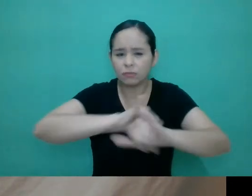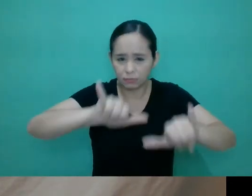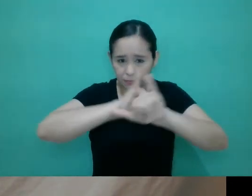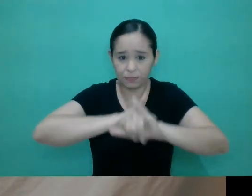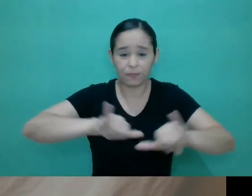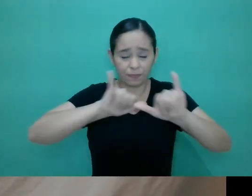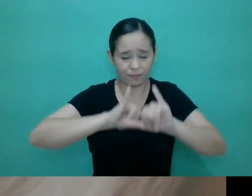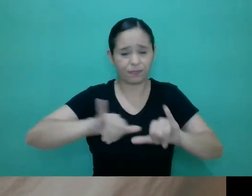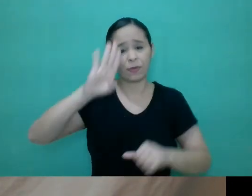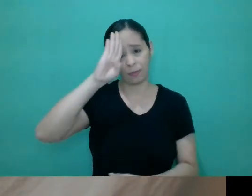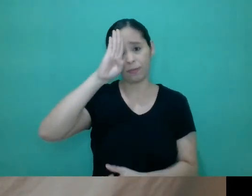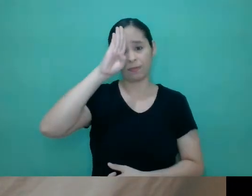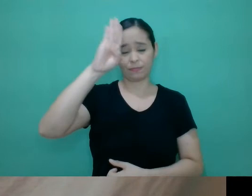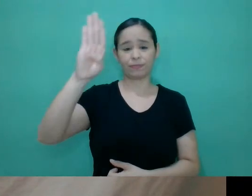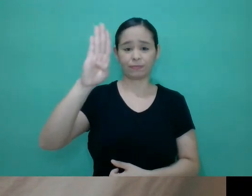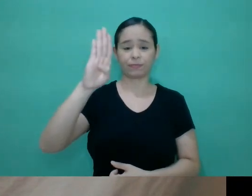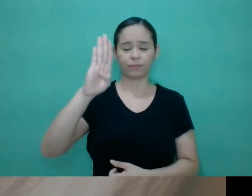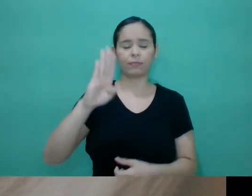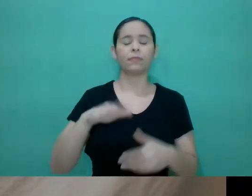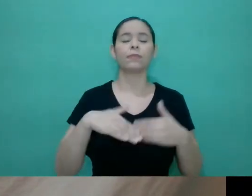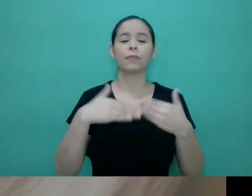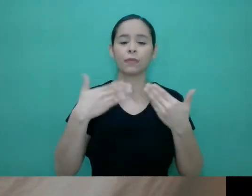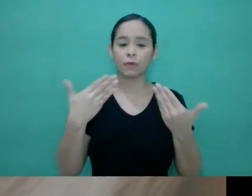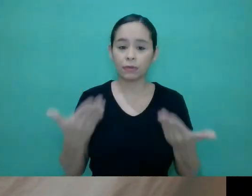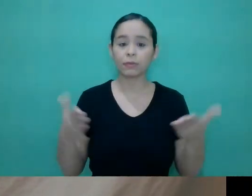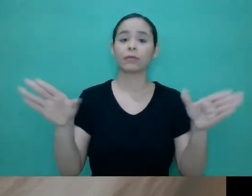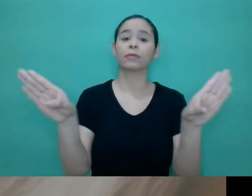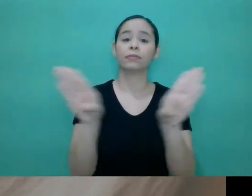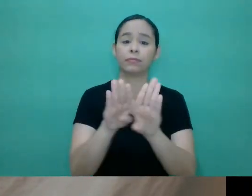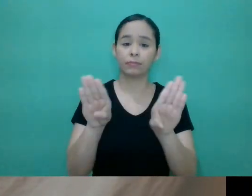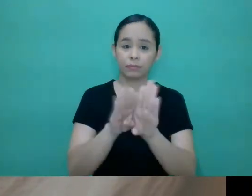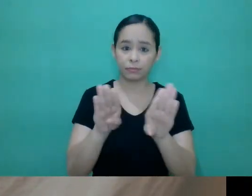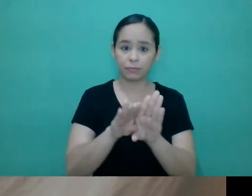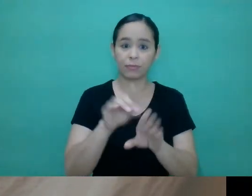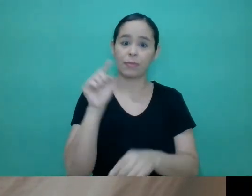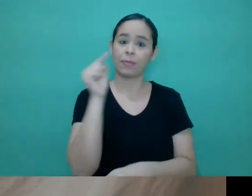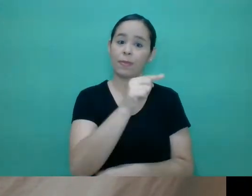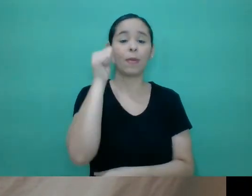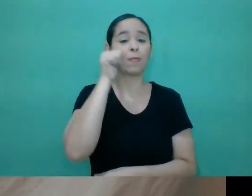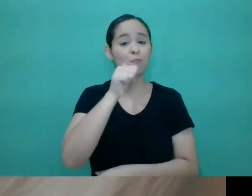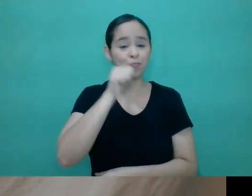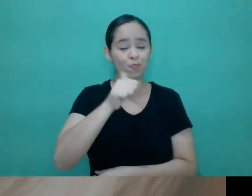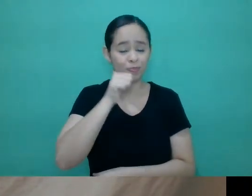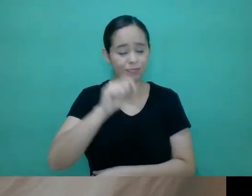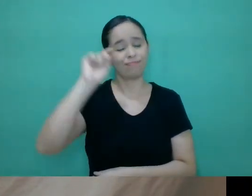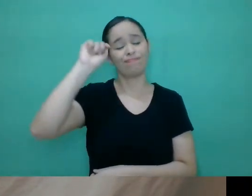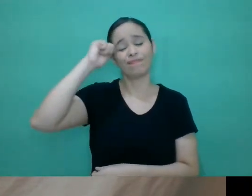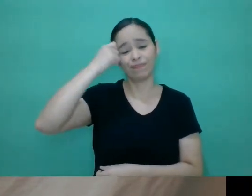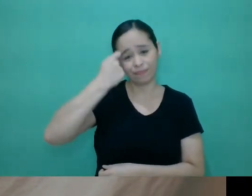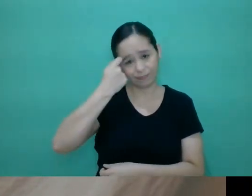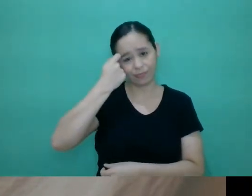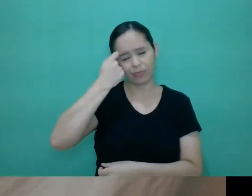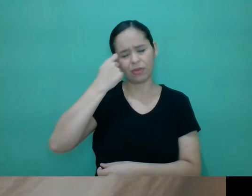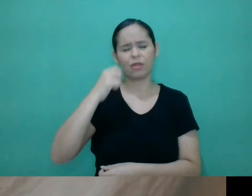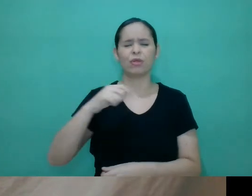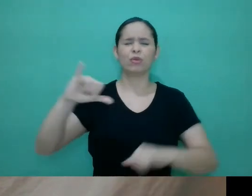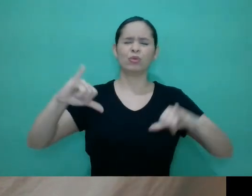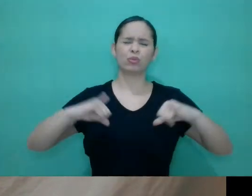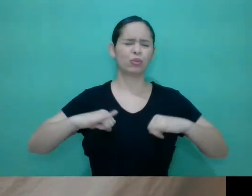como um princípio de reparação. Além disso, ela, como mulher e negra, né,